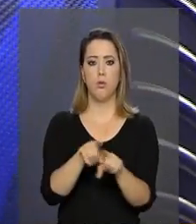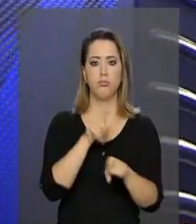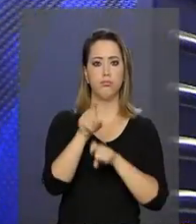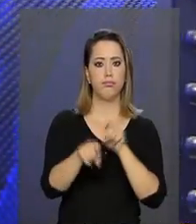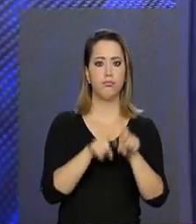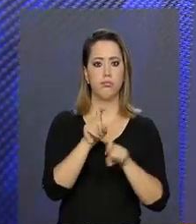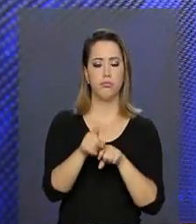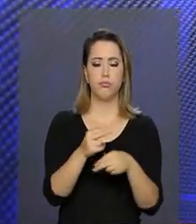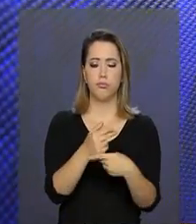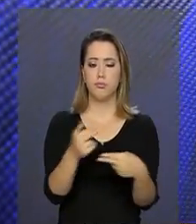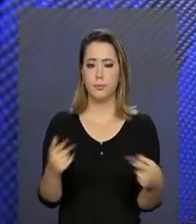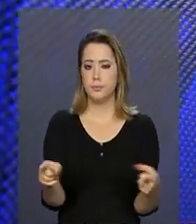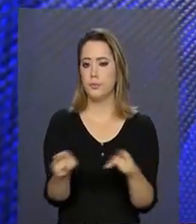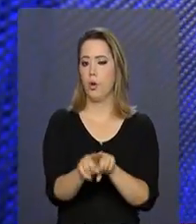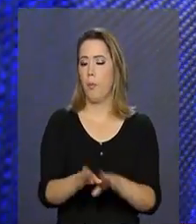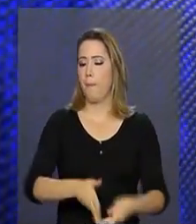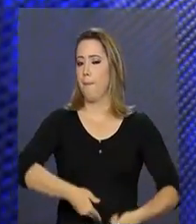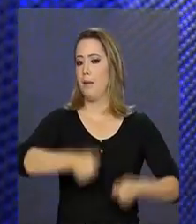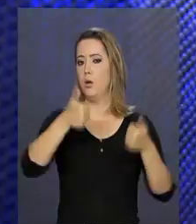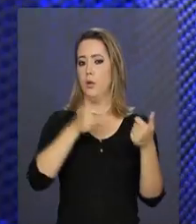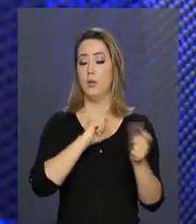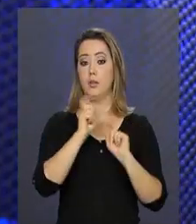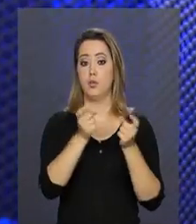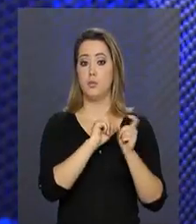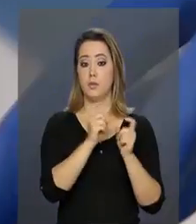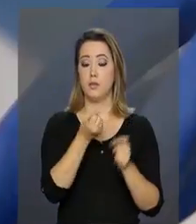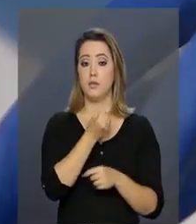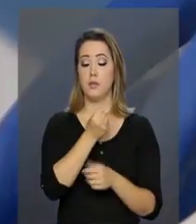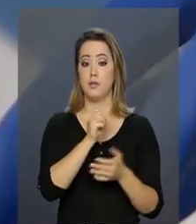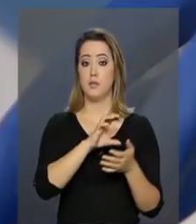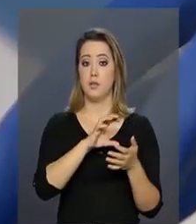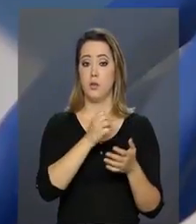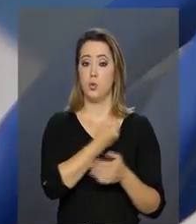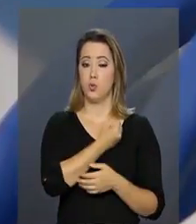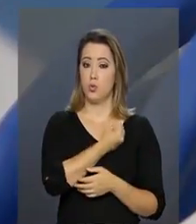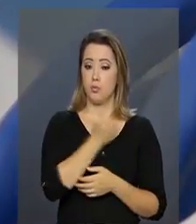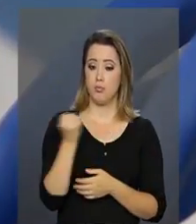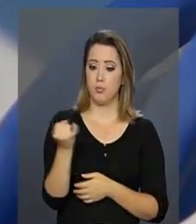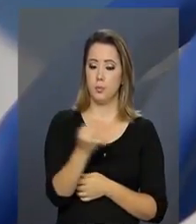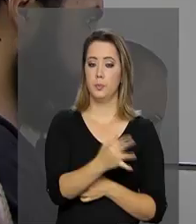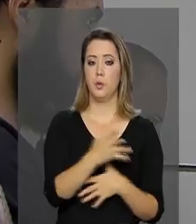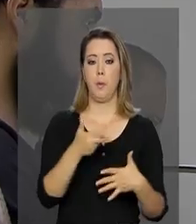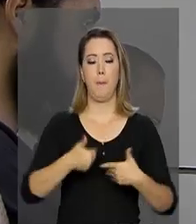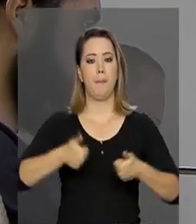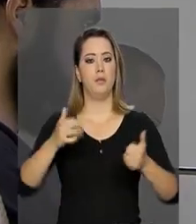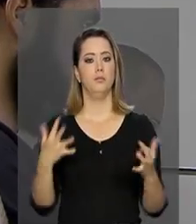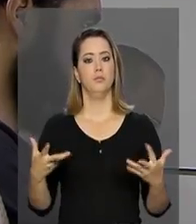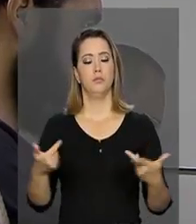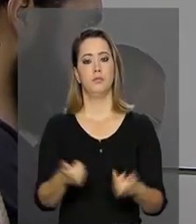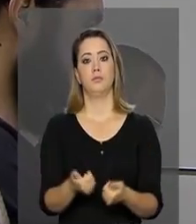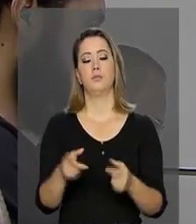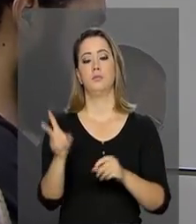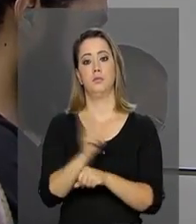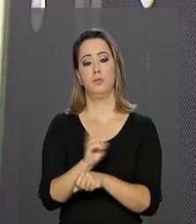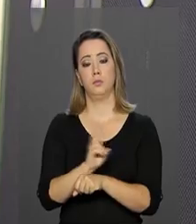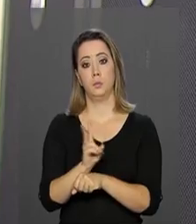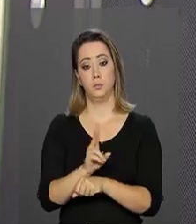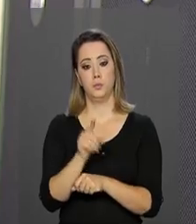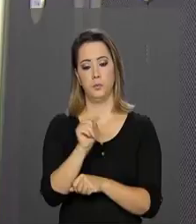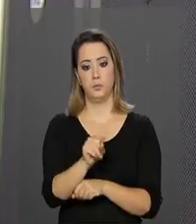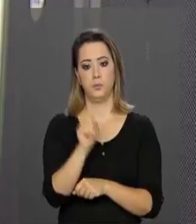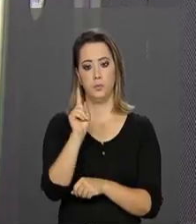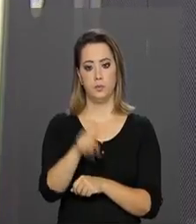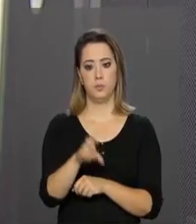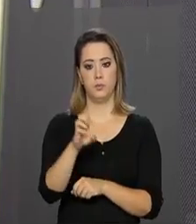superpotentes para melhorar a gestão de dados e tornar mais eficiente a fiscalização trabalhista